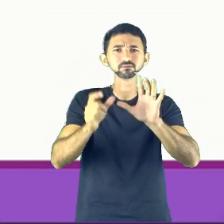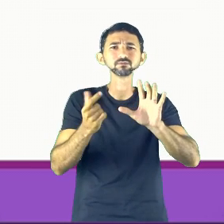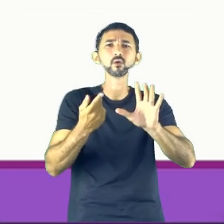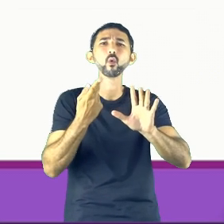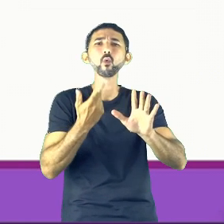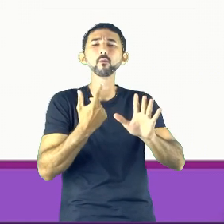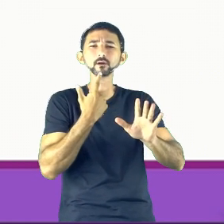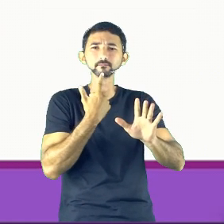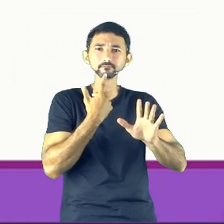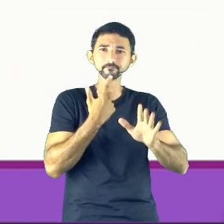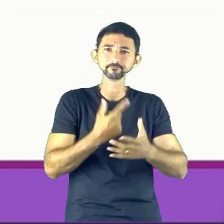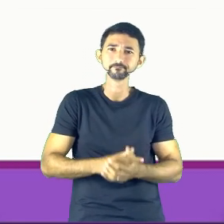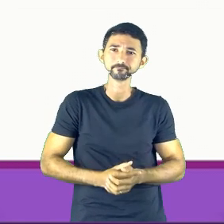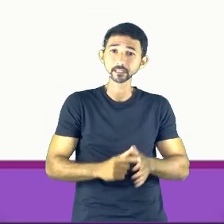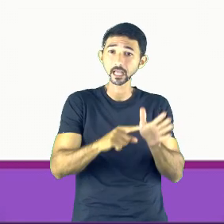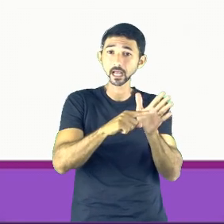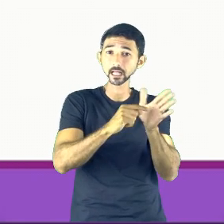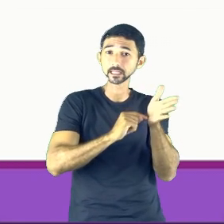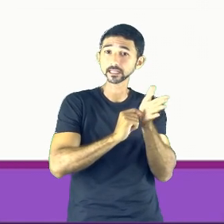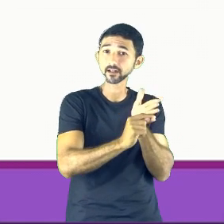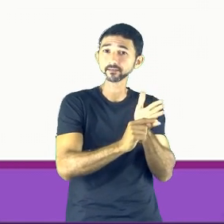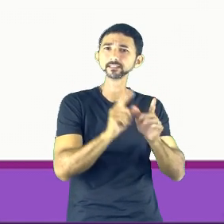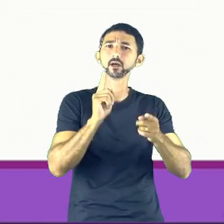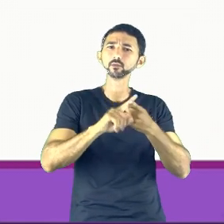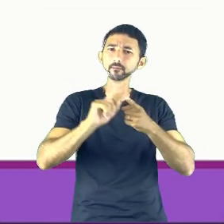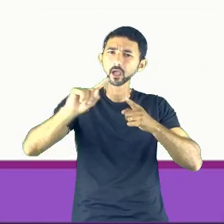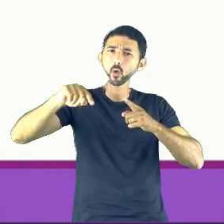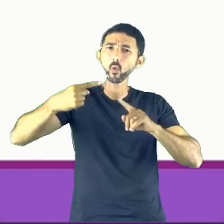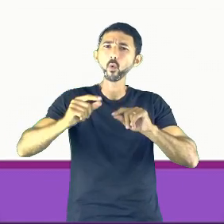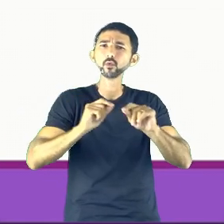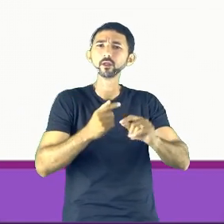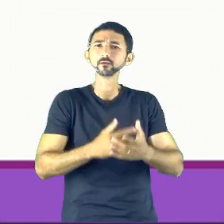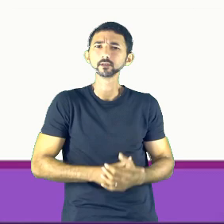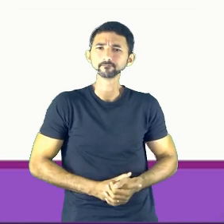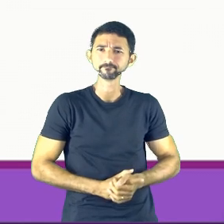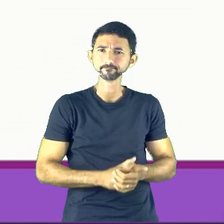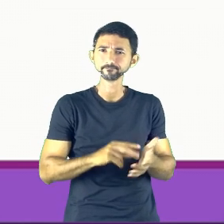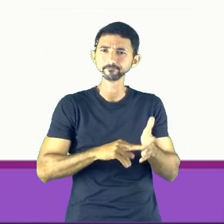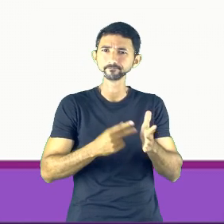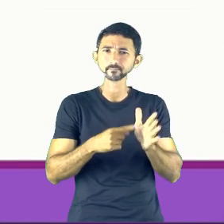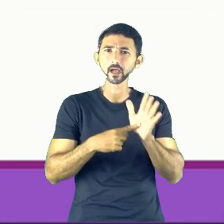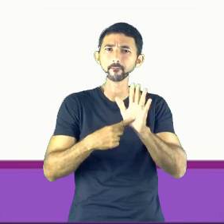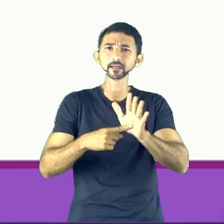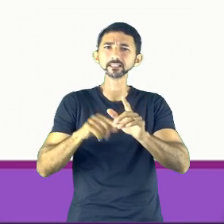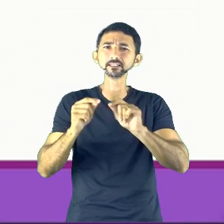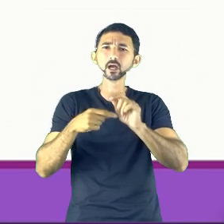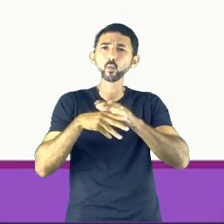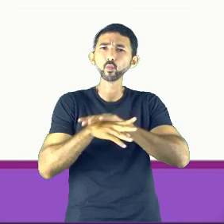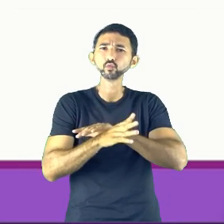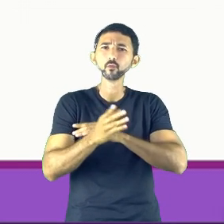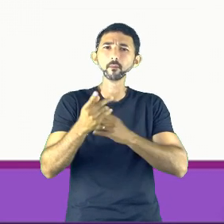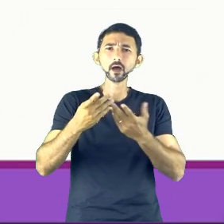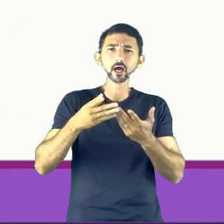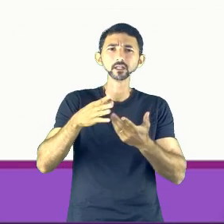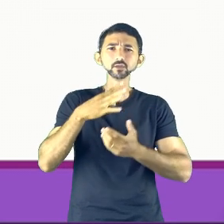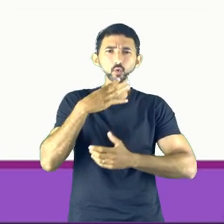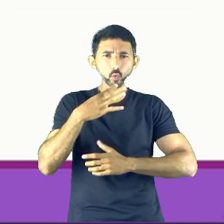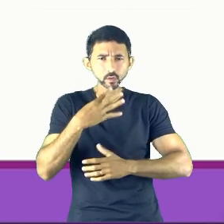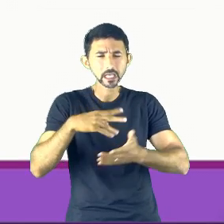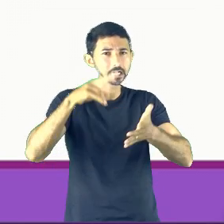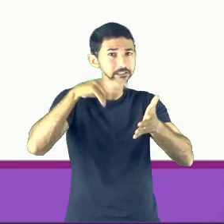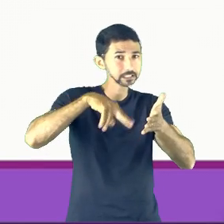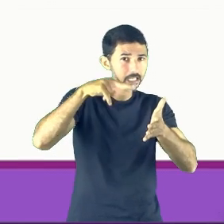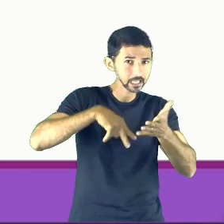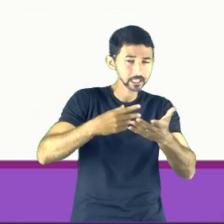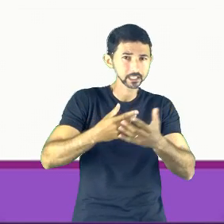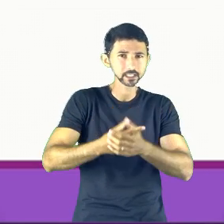de personagens? Você lembra? Além do travessão, nós temos outras formas, sim. E essa vocês estão muito acostumados a ver,